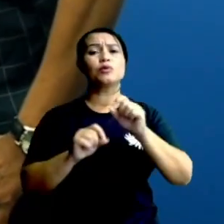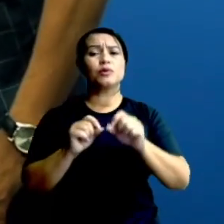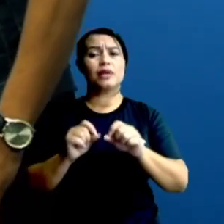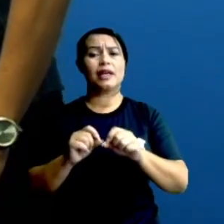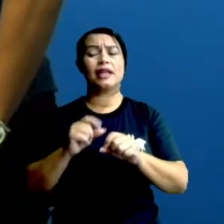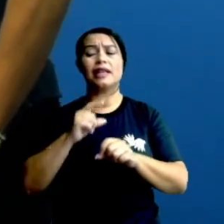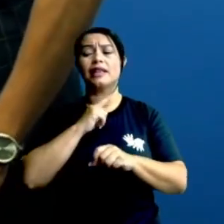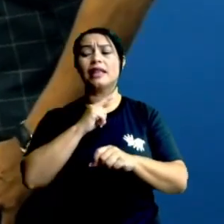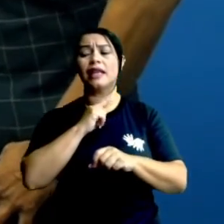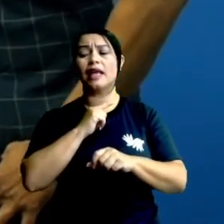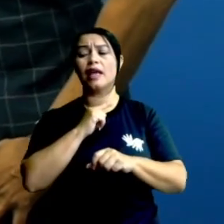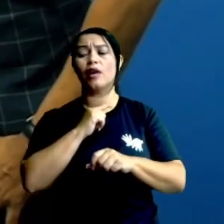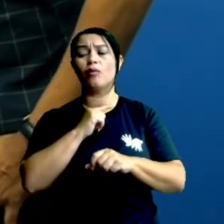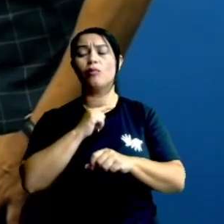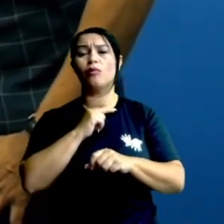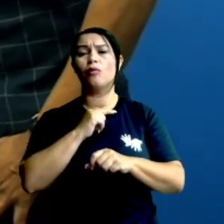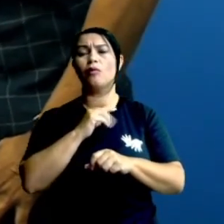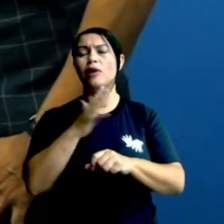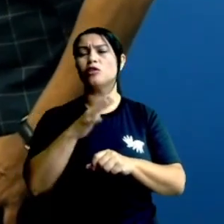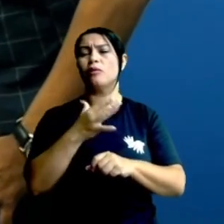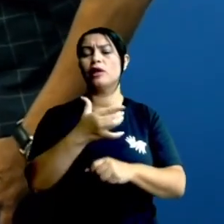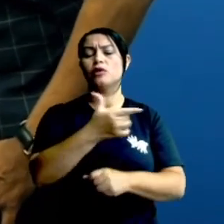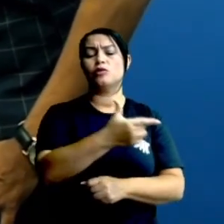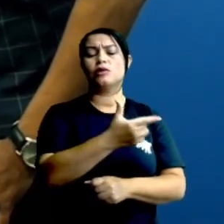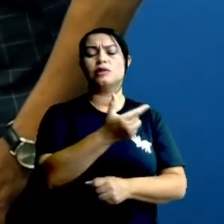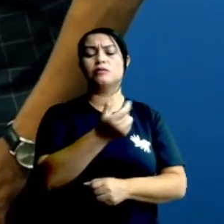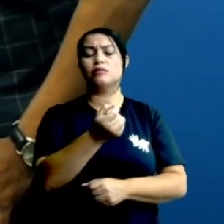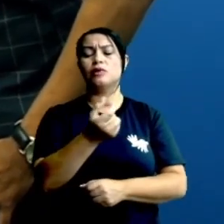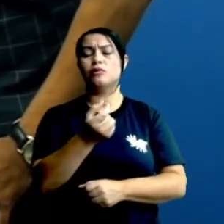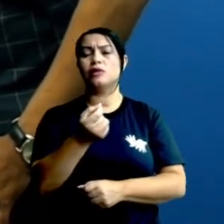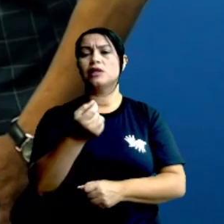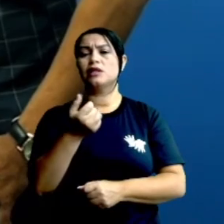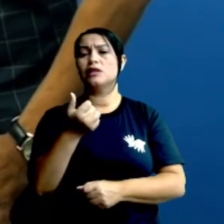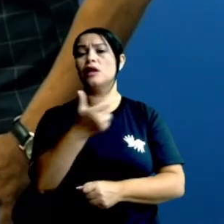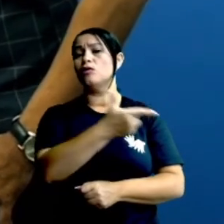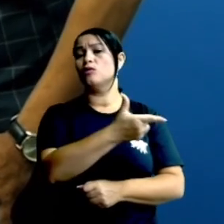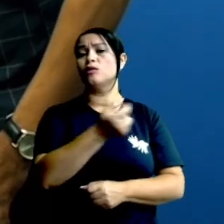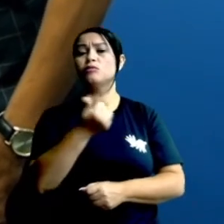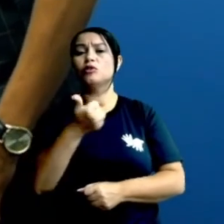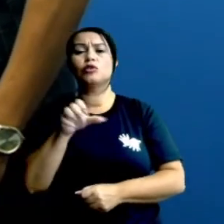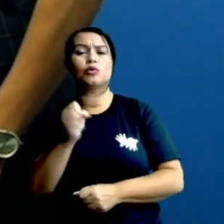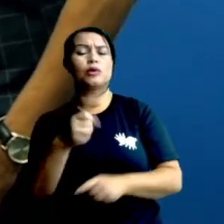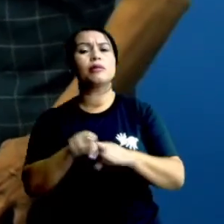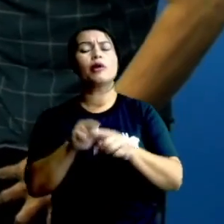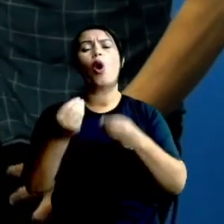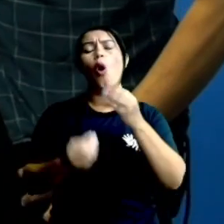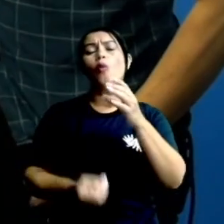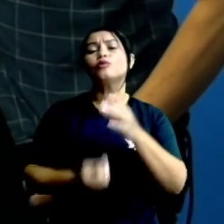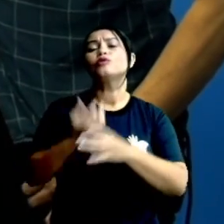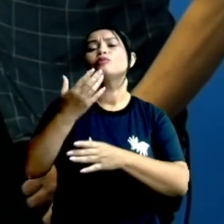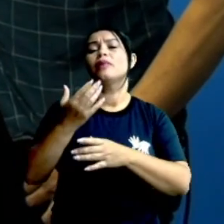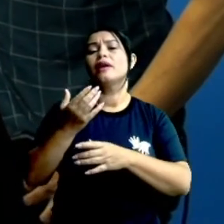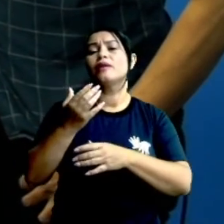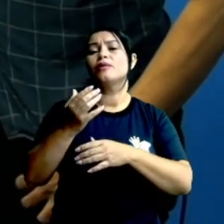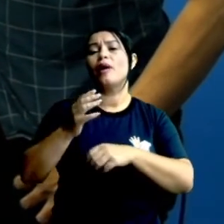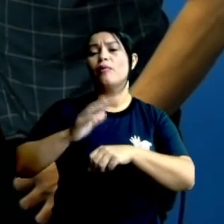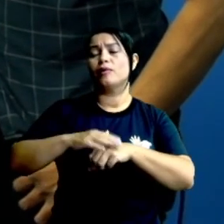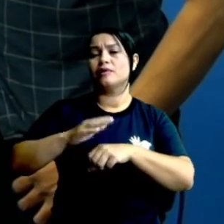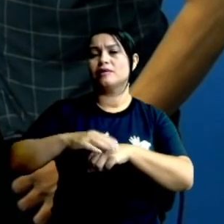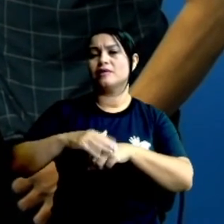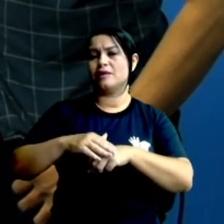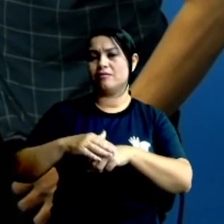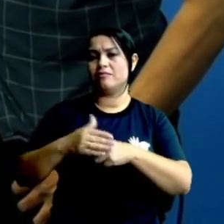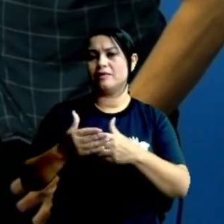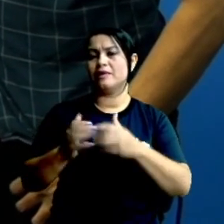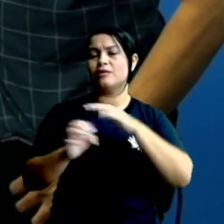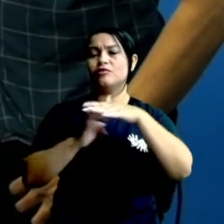a gente tem aqui também uma atualização para 2018, né? Como é que se dá o contexto da produção industrial. Então veja que a China hoje, né,